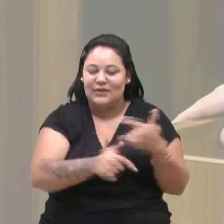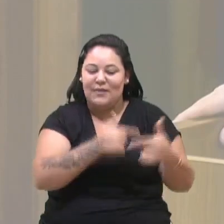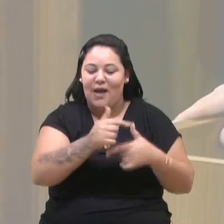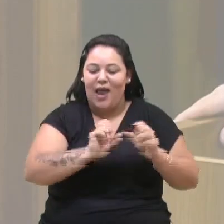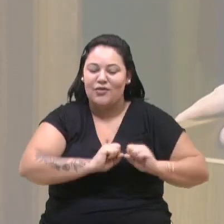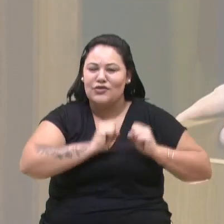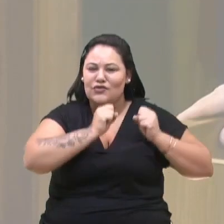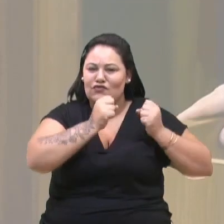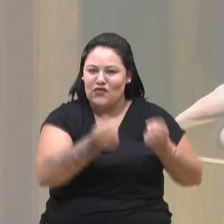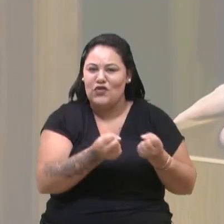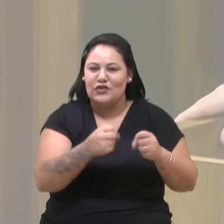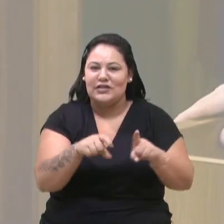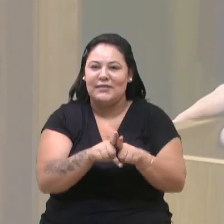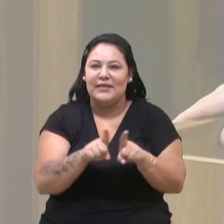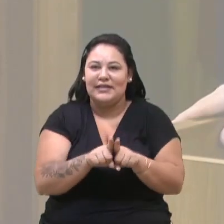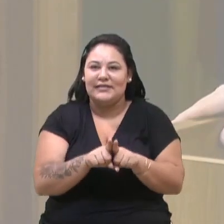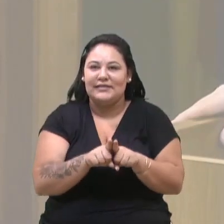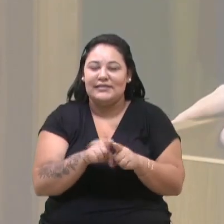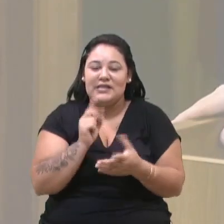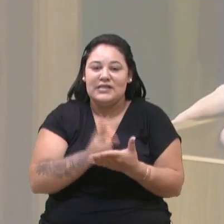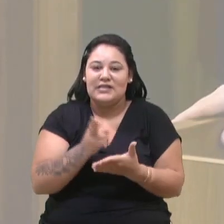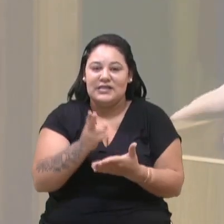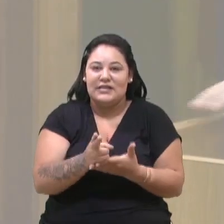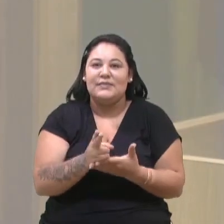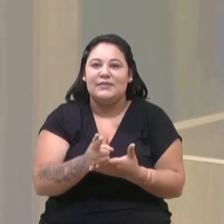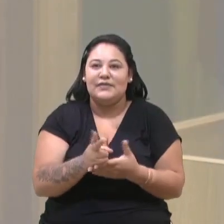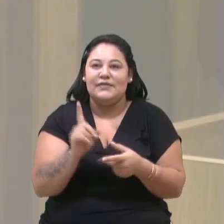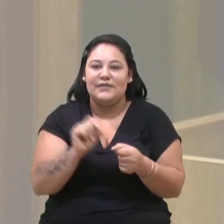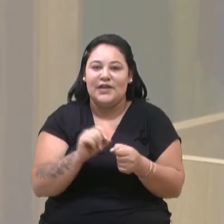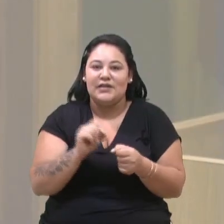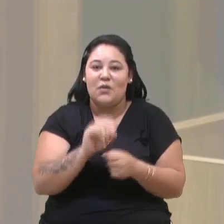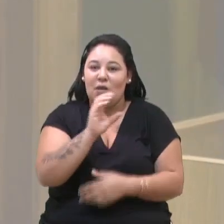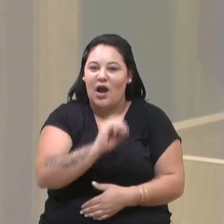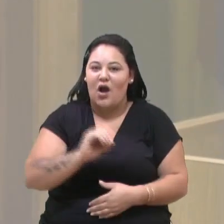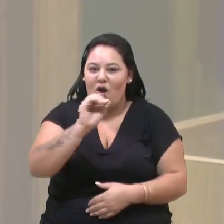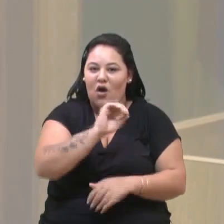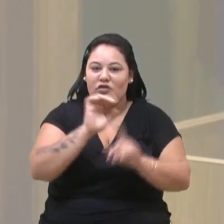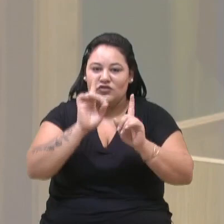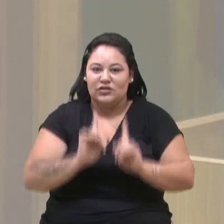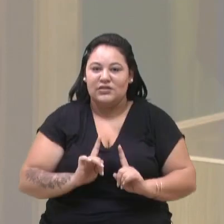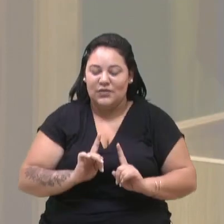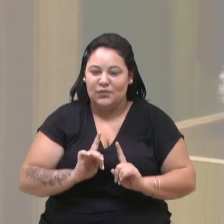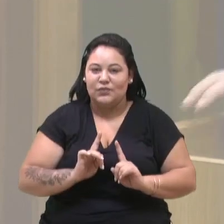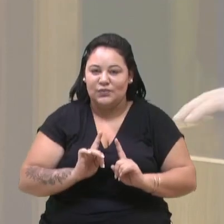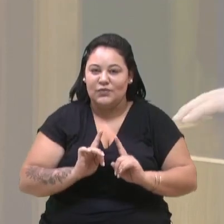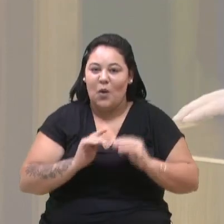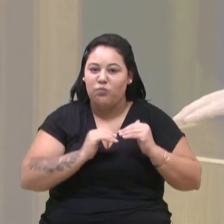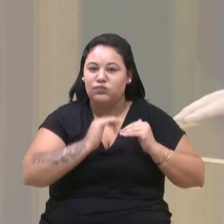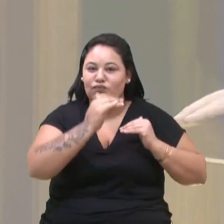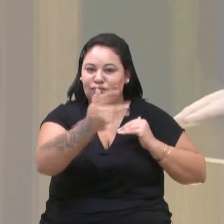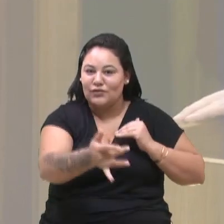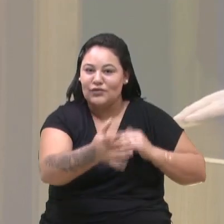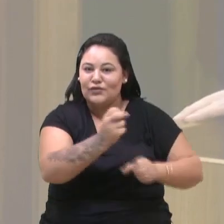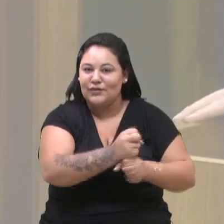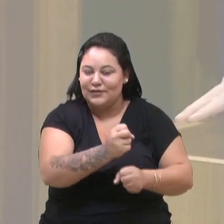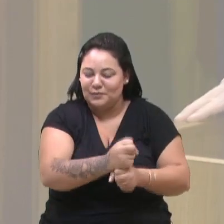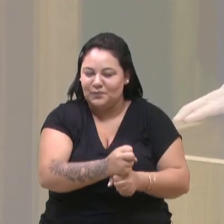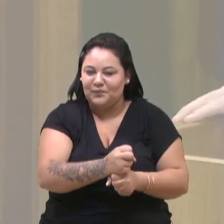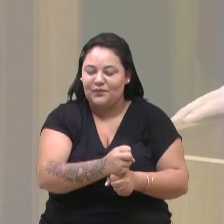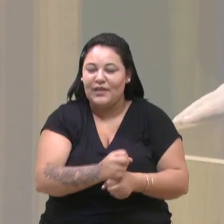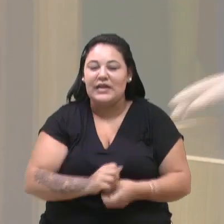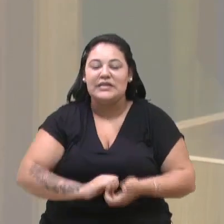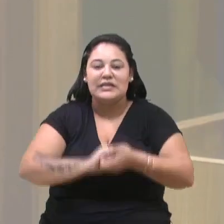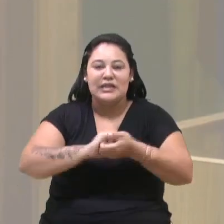sua dedicação, e sei que fará uma profícua gestão ao longo do ano. Saudar a todos os